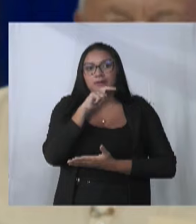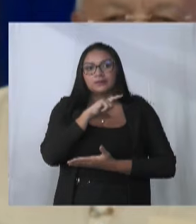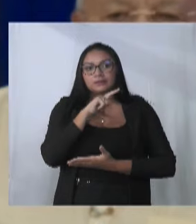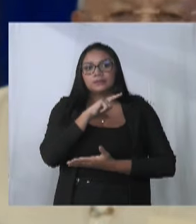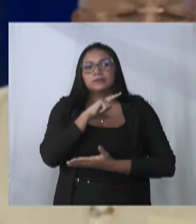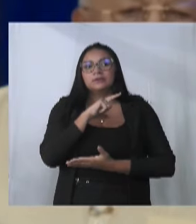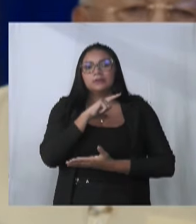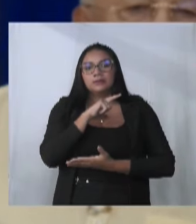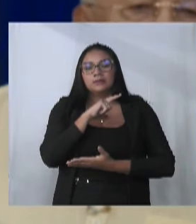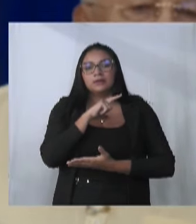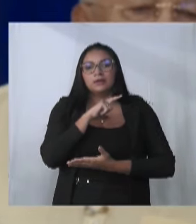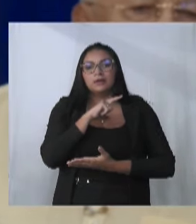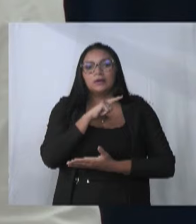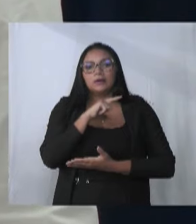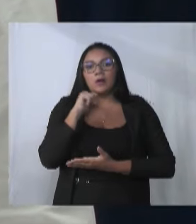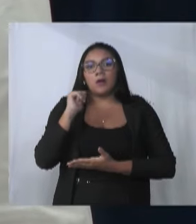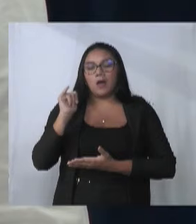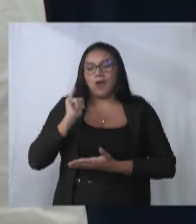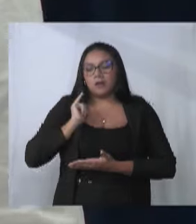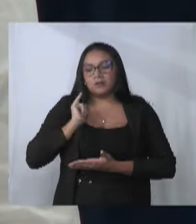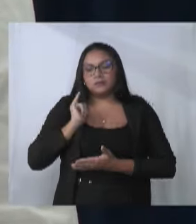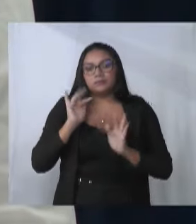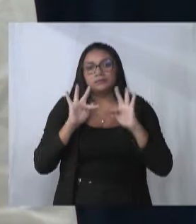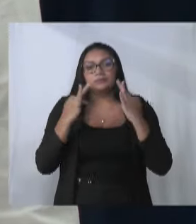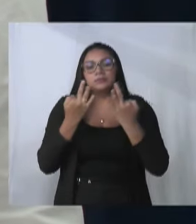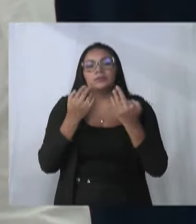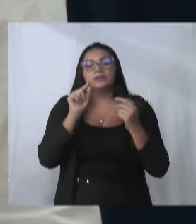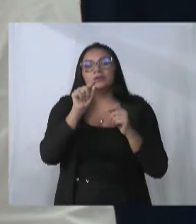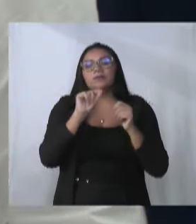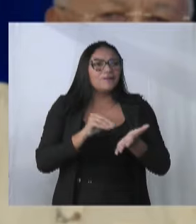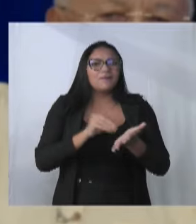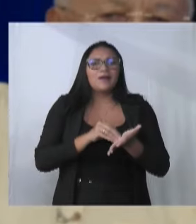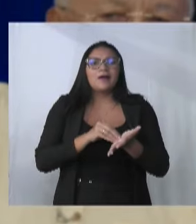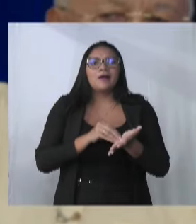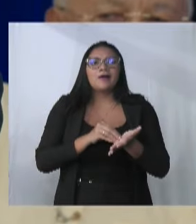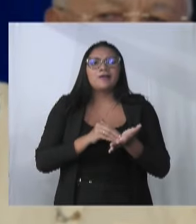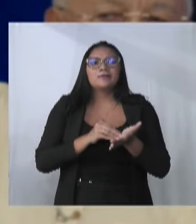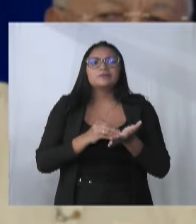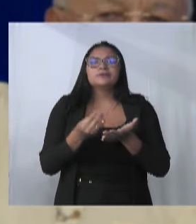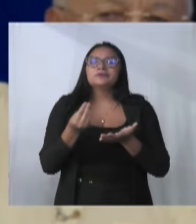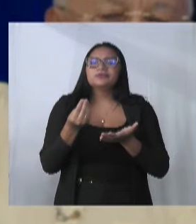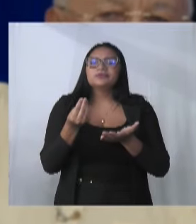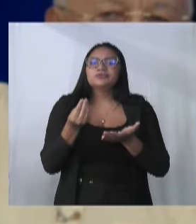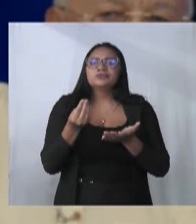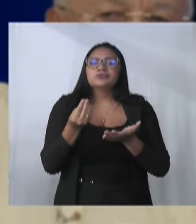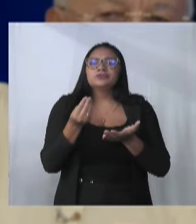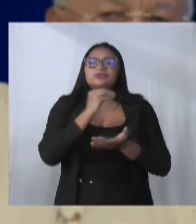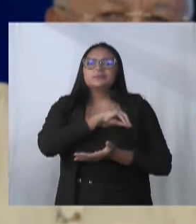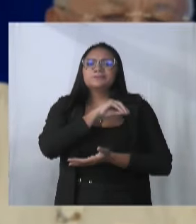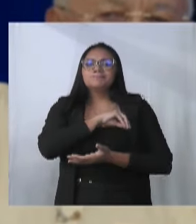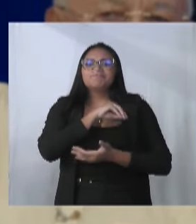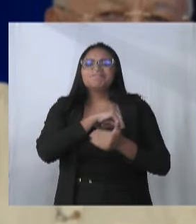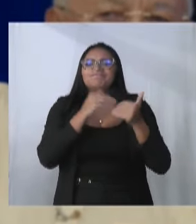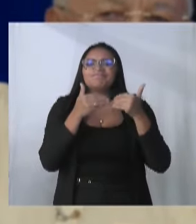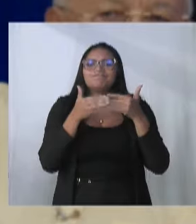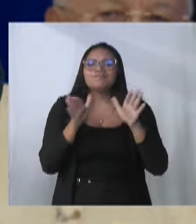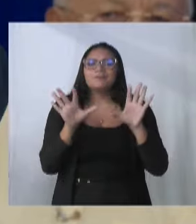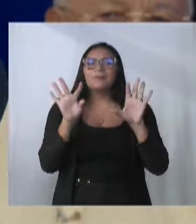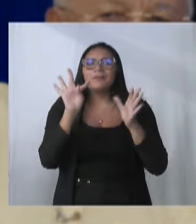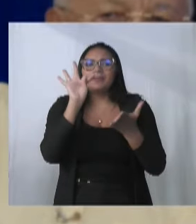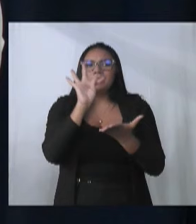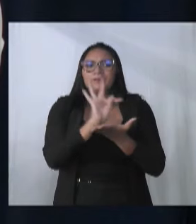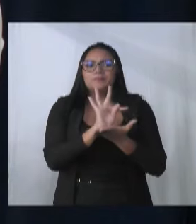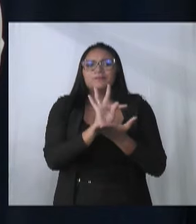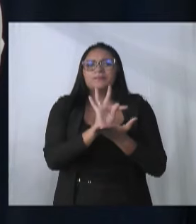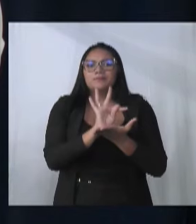terminar. O que que você pretende fazer para melhorar a renda do teresinense? É abrir as portas de Teresina para